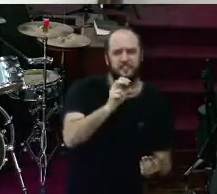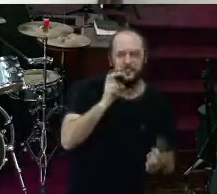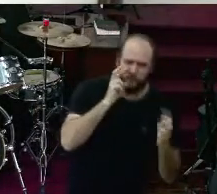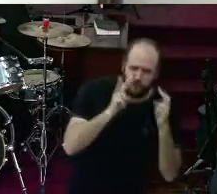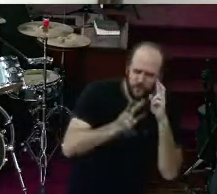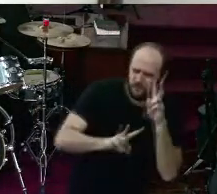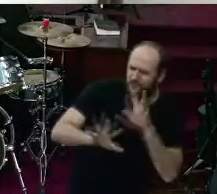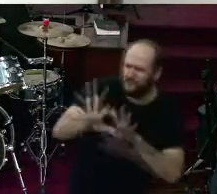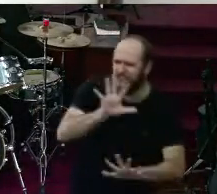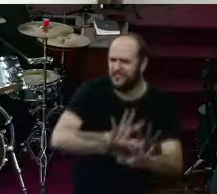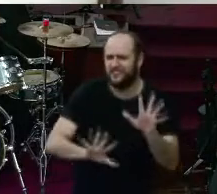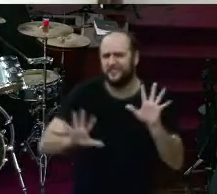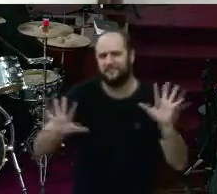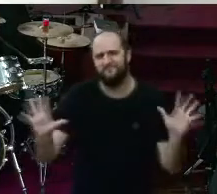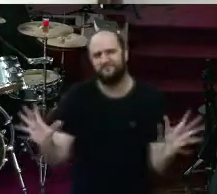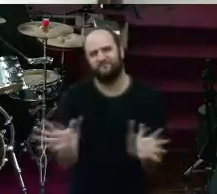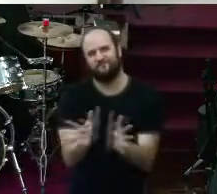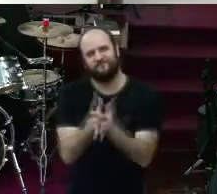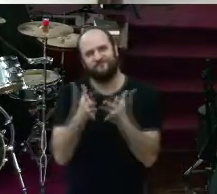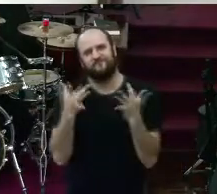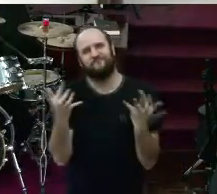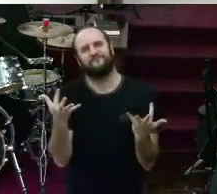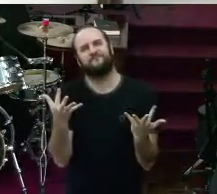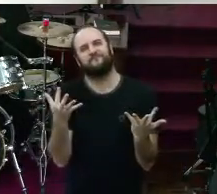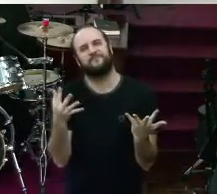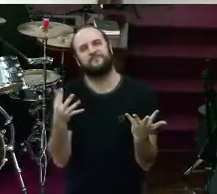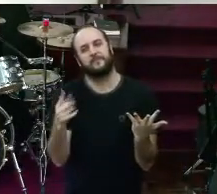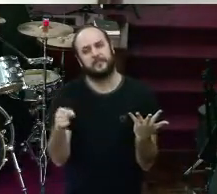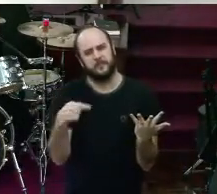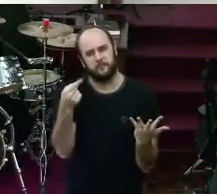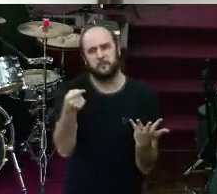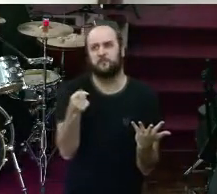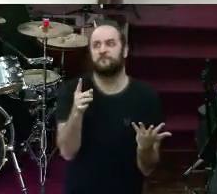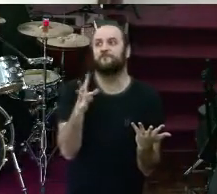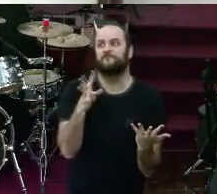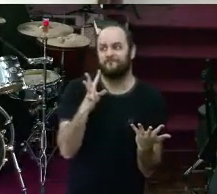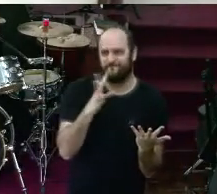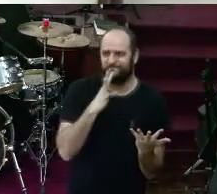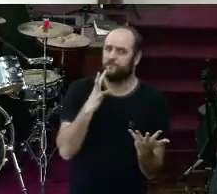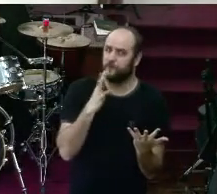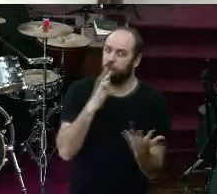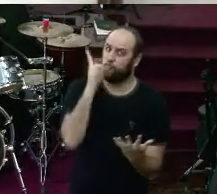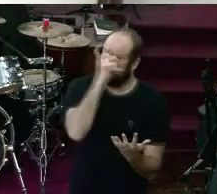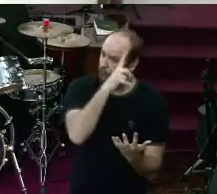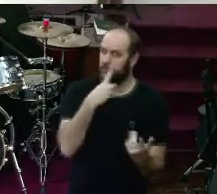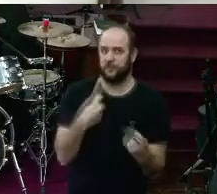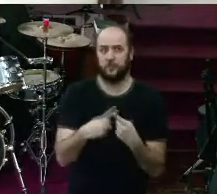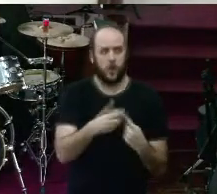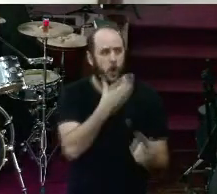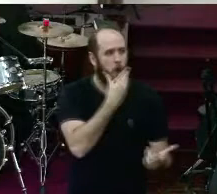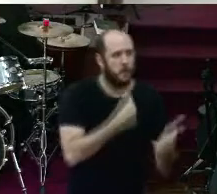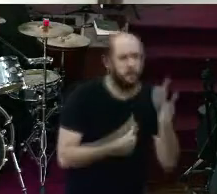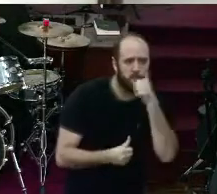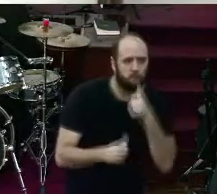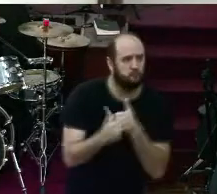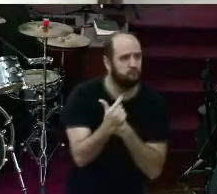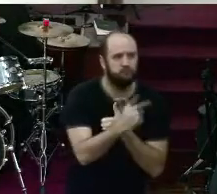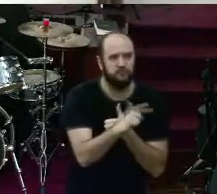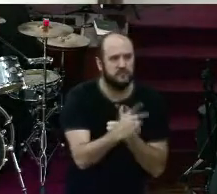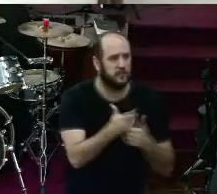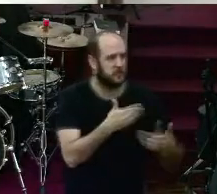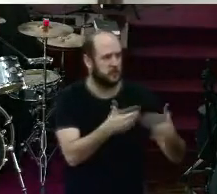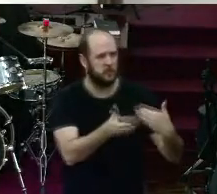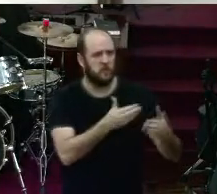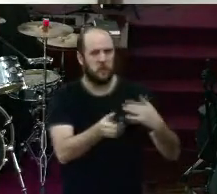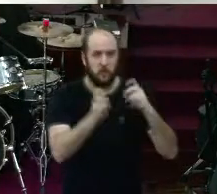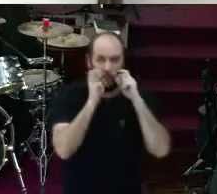maravilhosa, que o levará a um reconhecimento terrível, porque não há homem, não há mulher que contemplando a glória e a majestade de